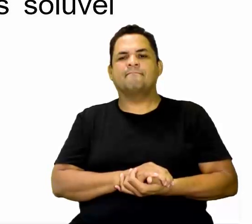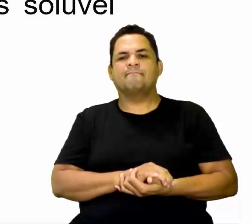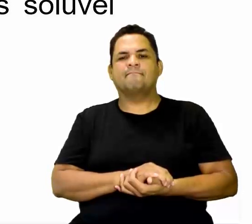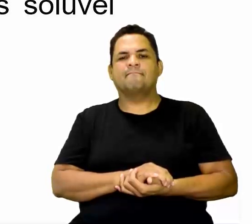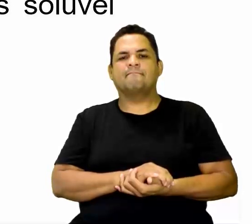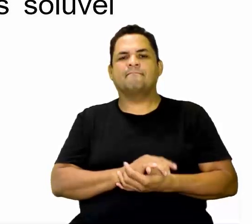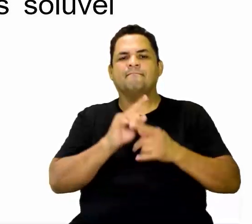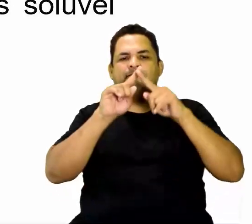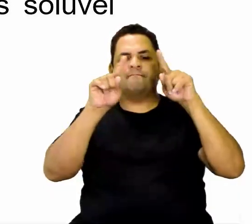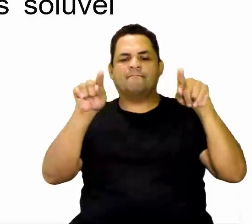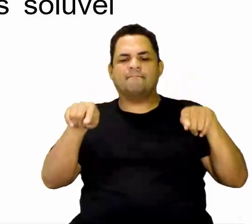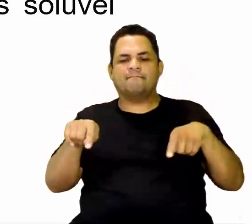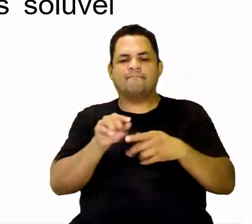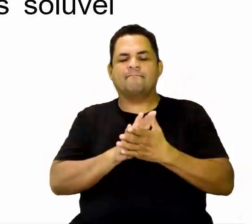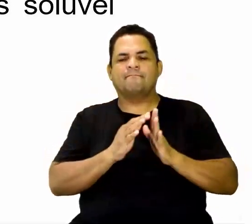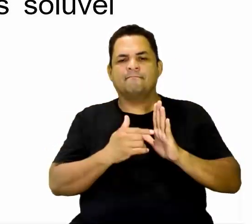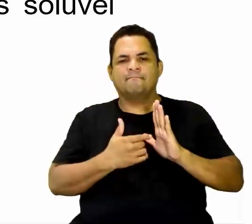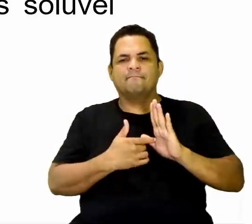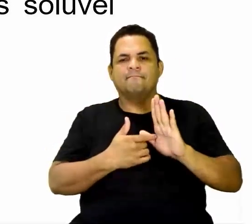A tabela a seguir